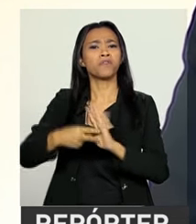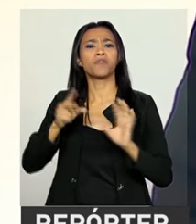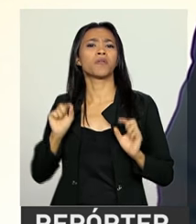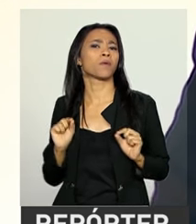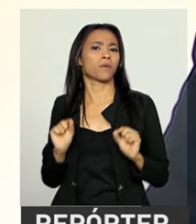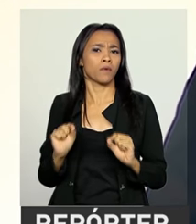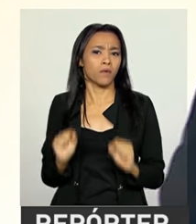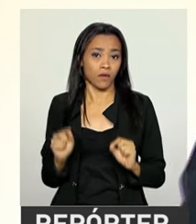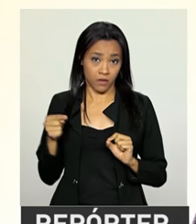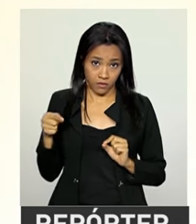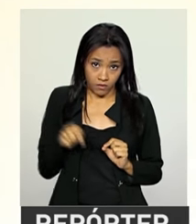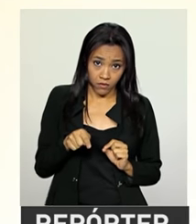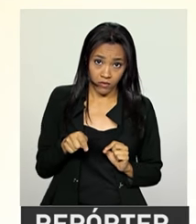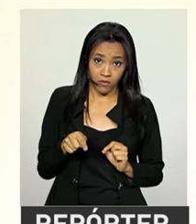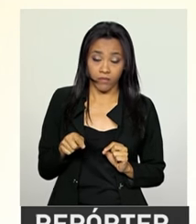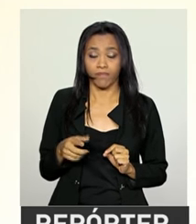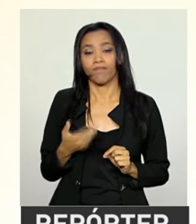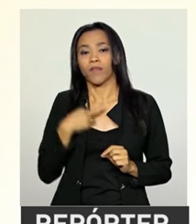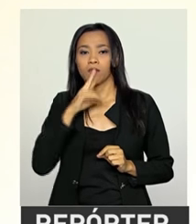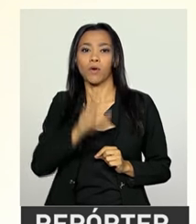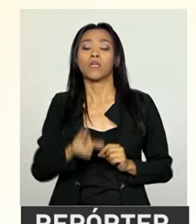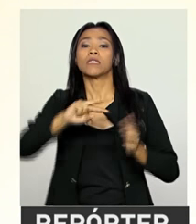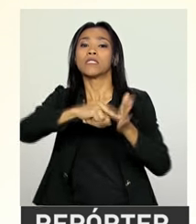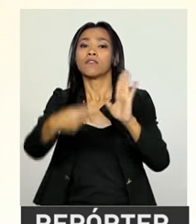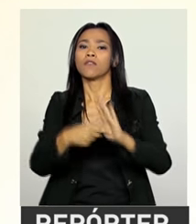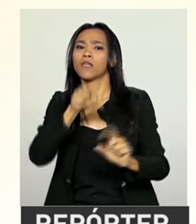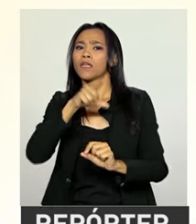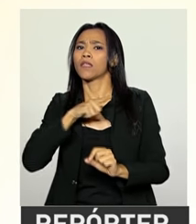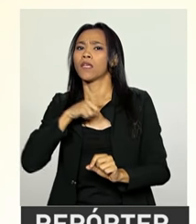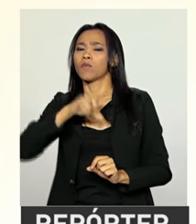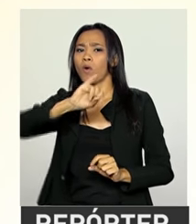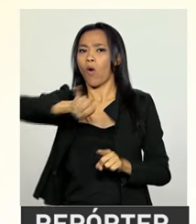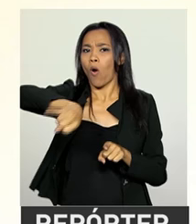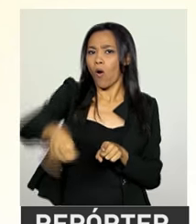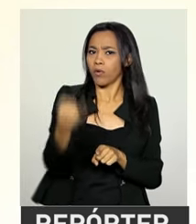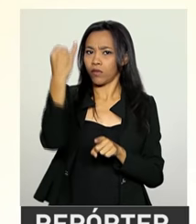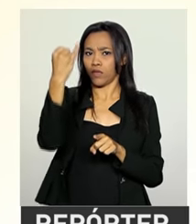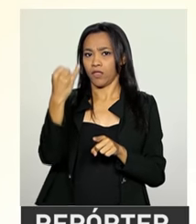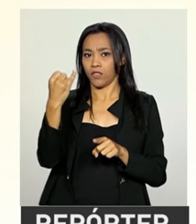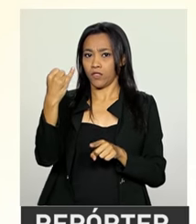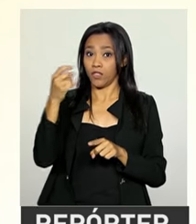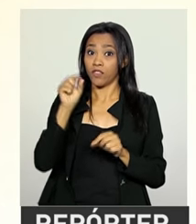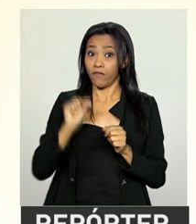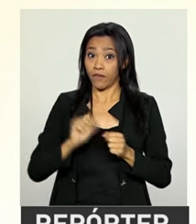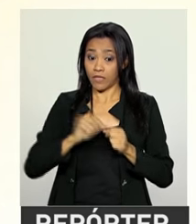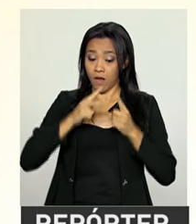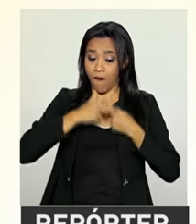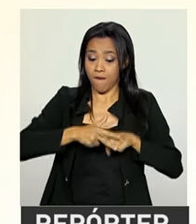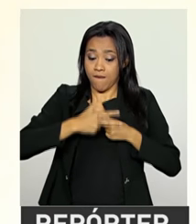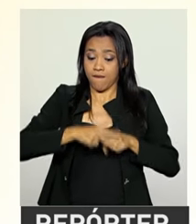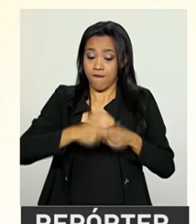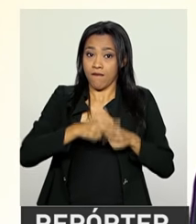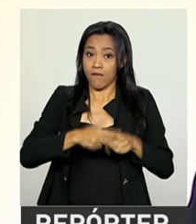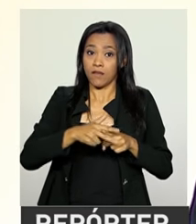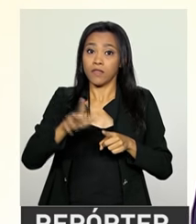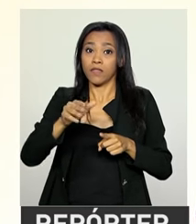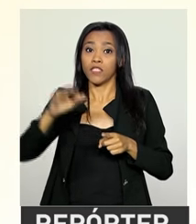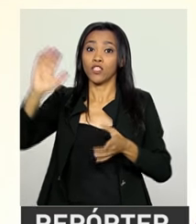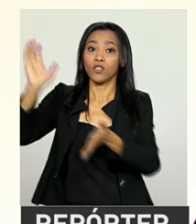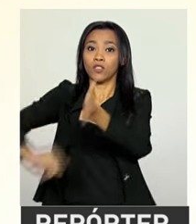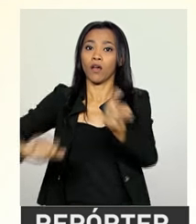prática? Significa que nós temos a oportunidade de fazer uma reforma sem cortar